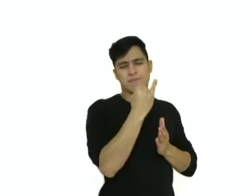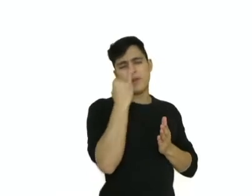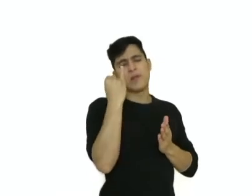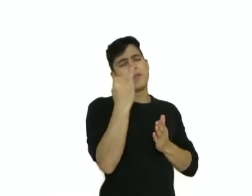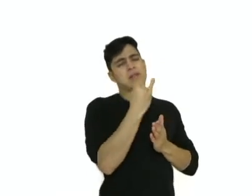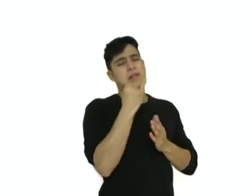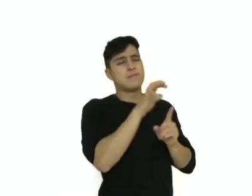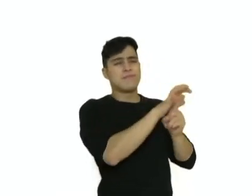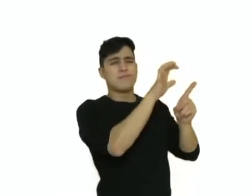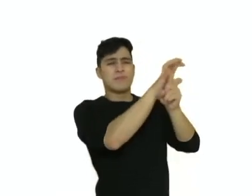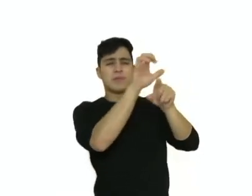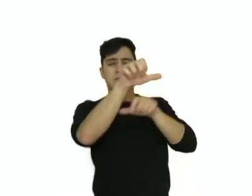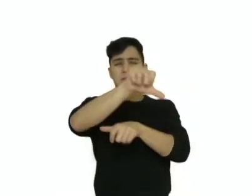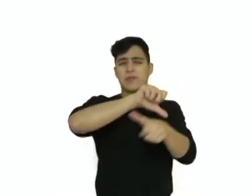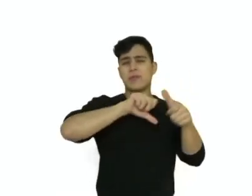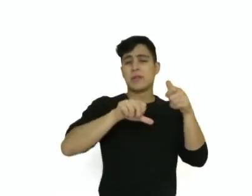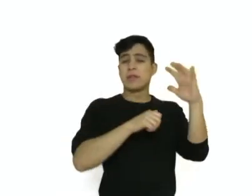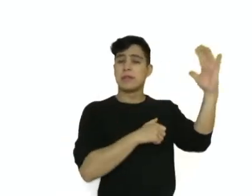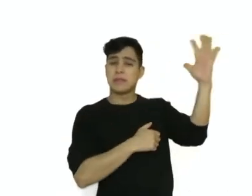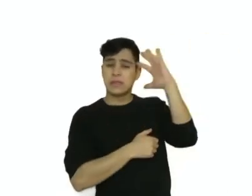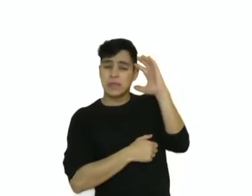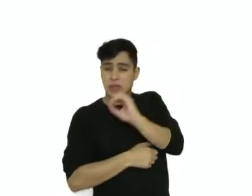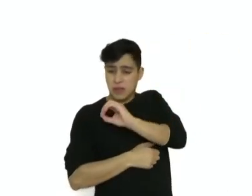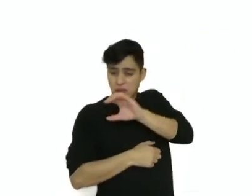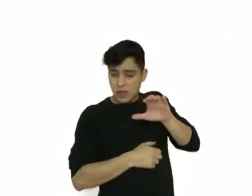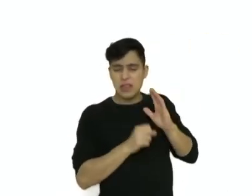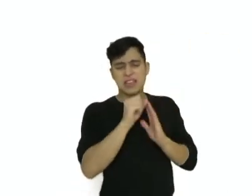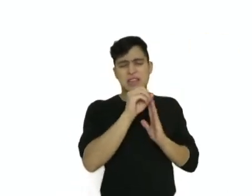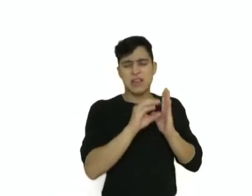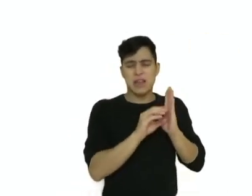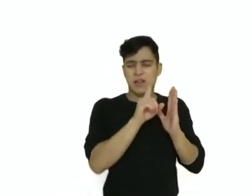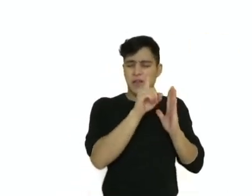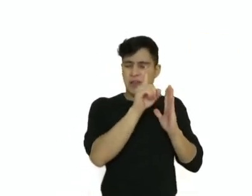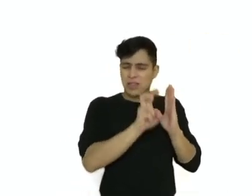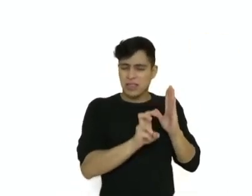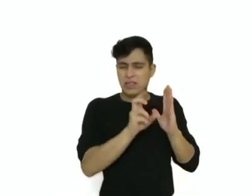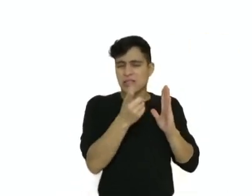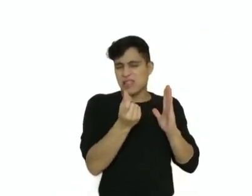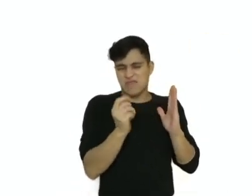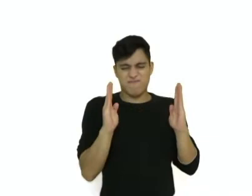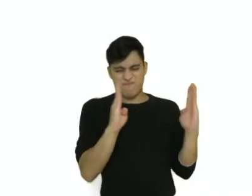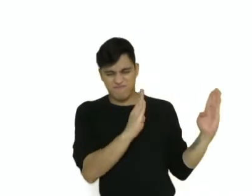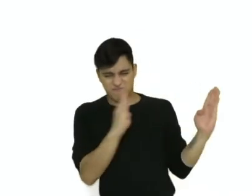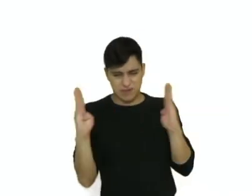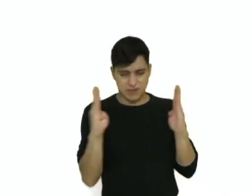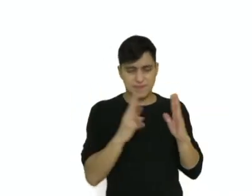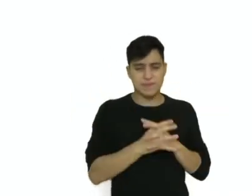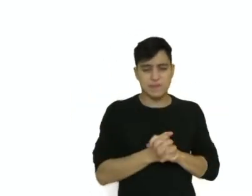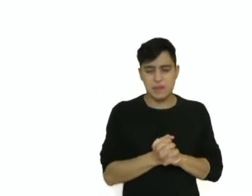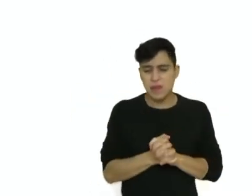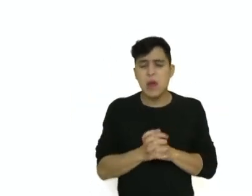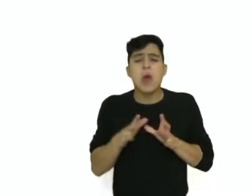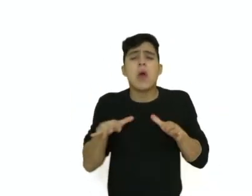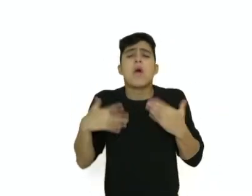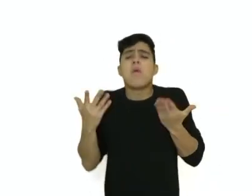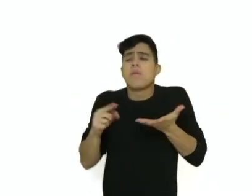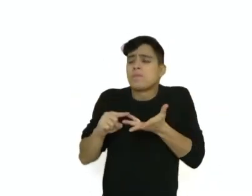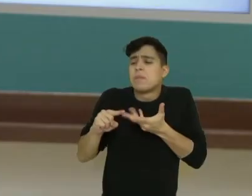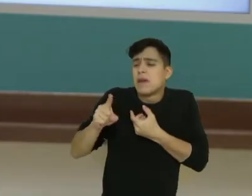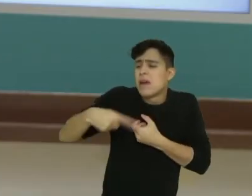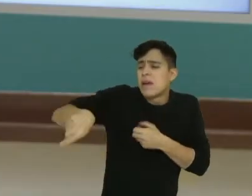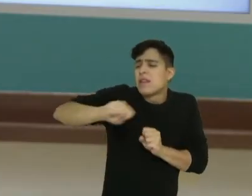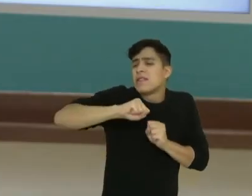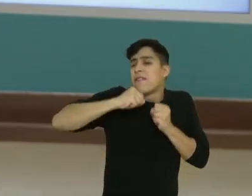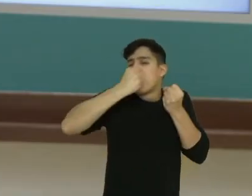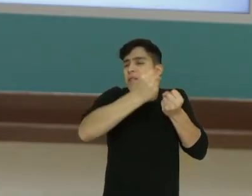no Ocidente a partir do século XV e XVI. Que valores e ideias eram defendidos